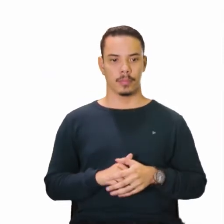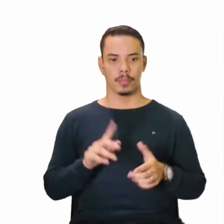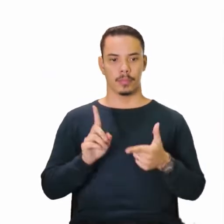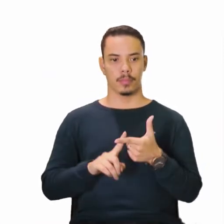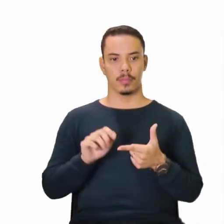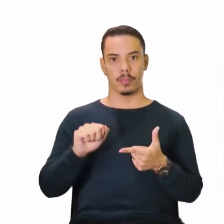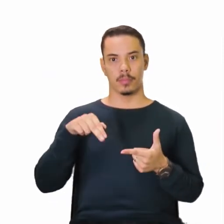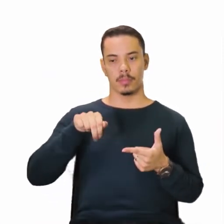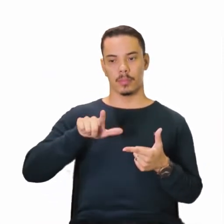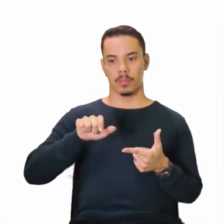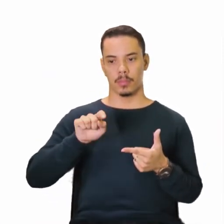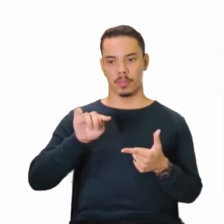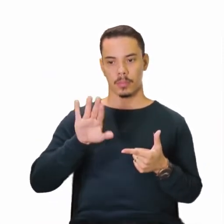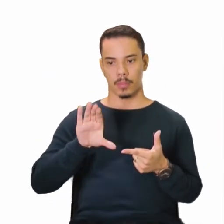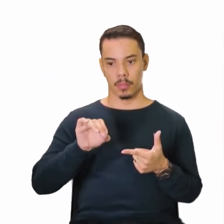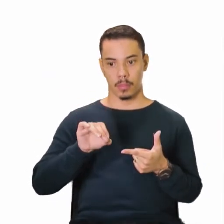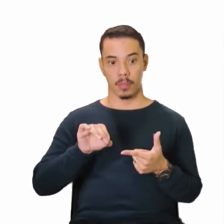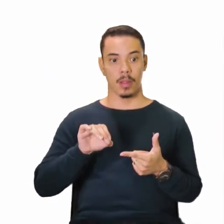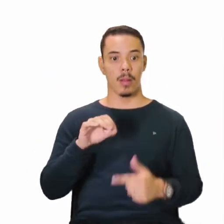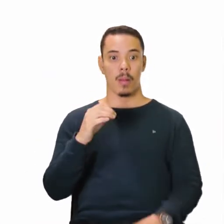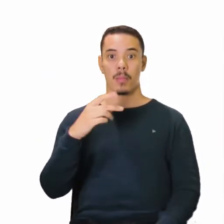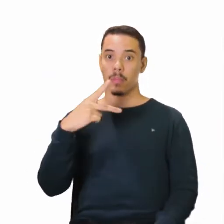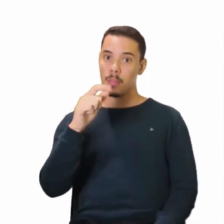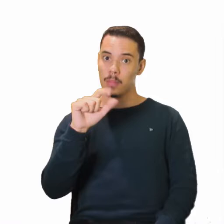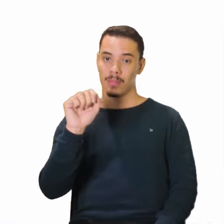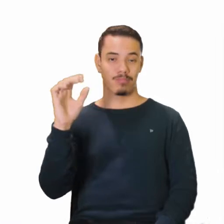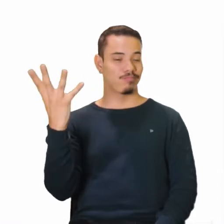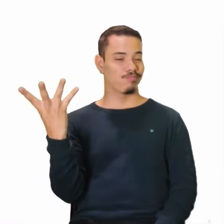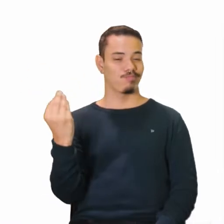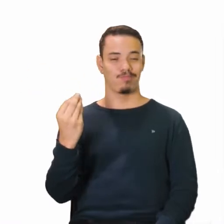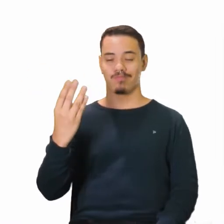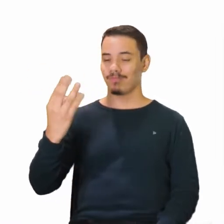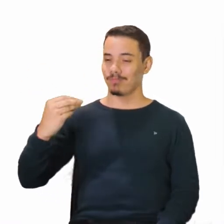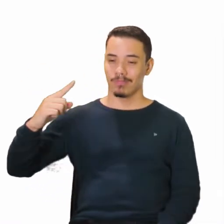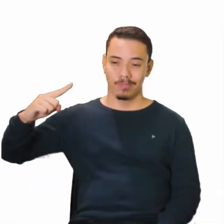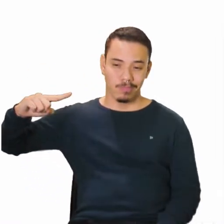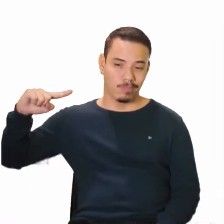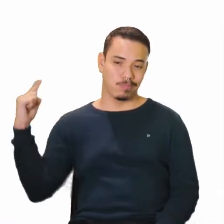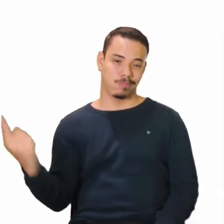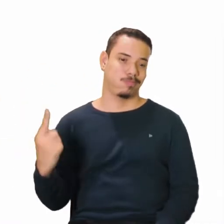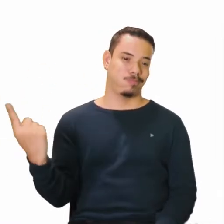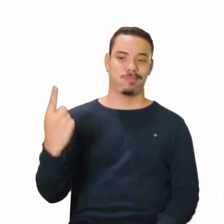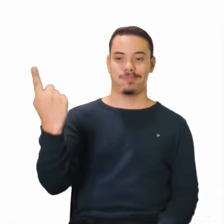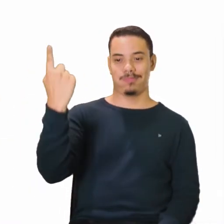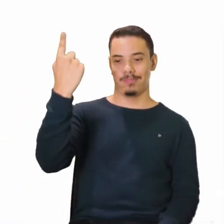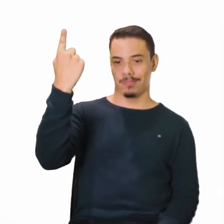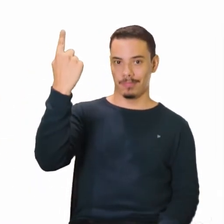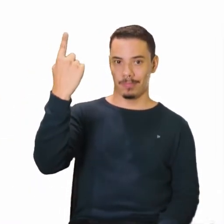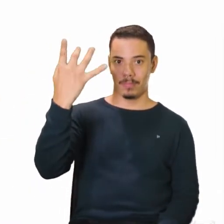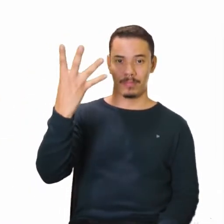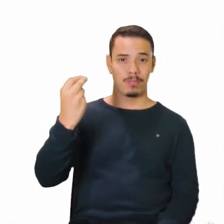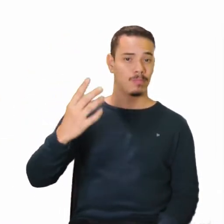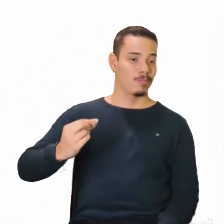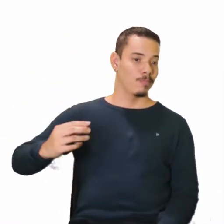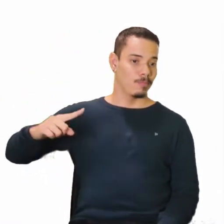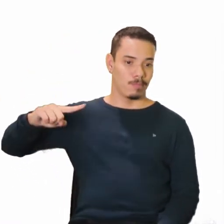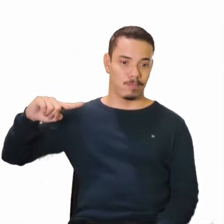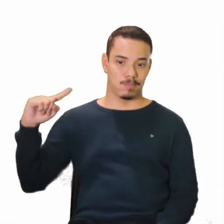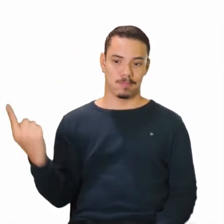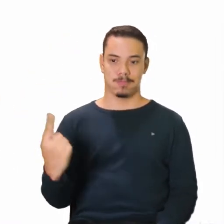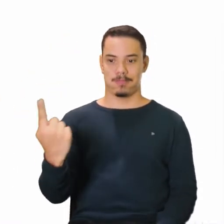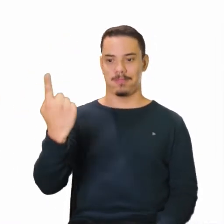analítico, Paulo é muito alto, não tem mais íssimo, e sim muito